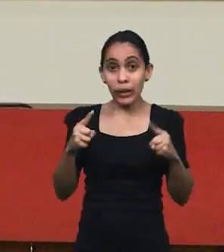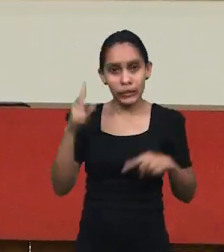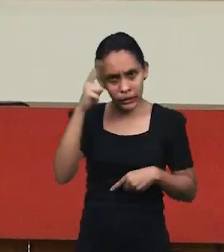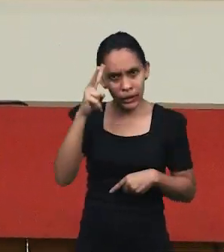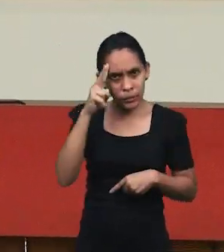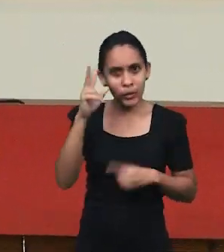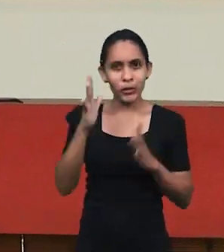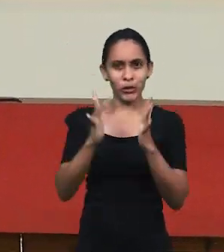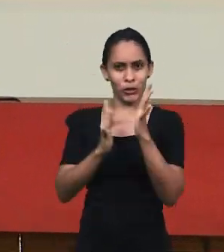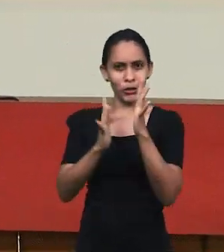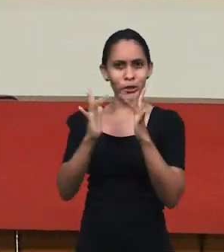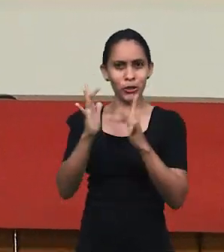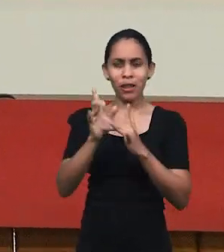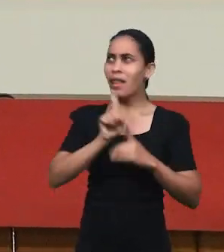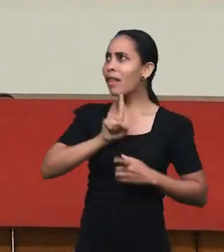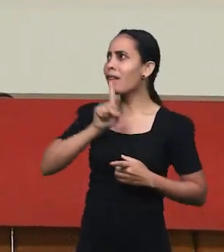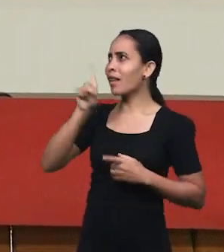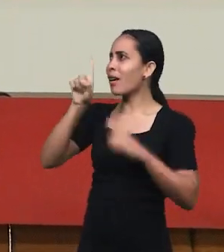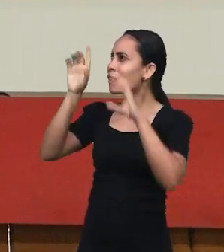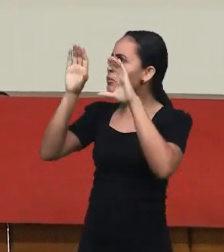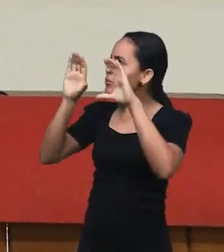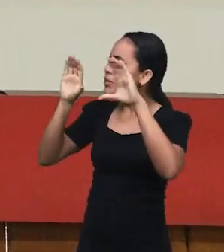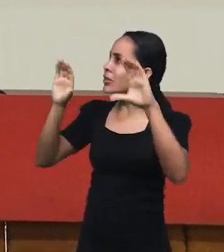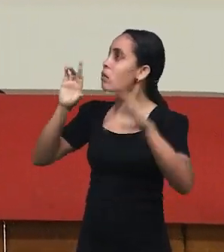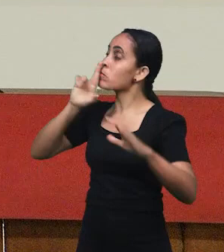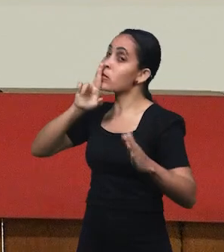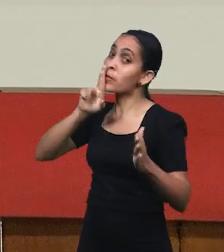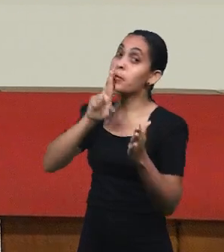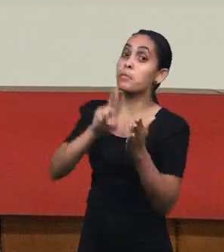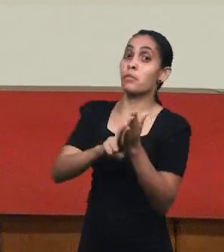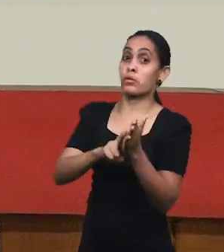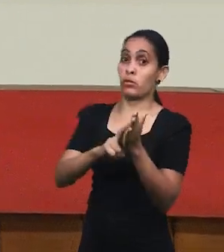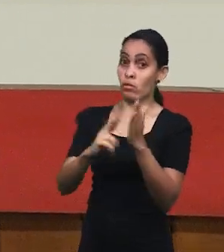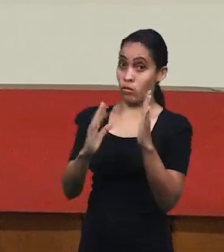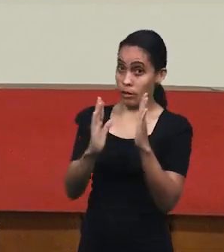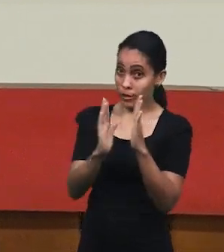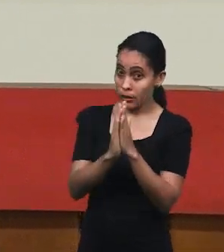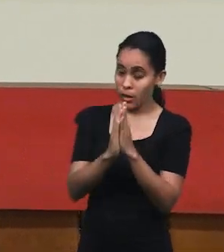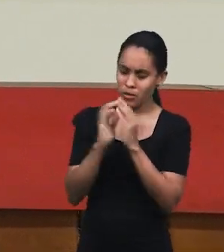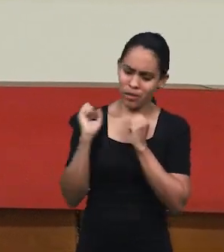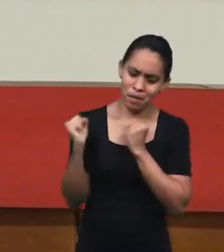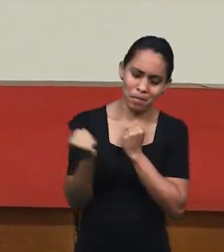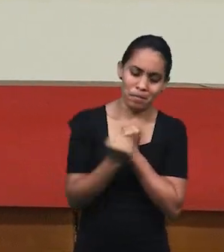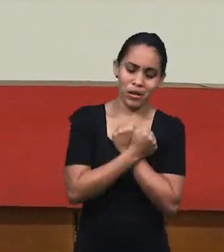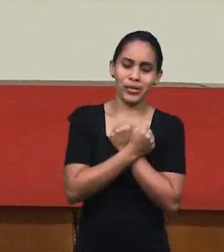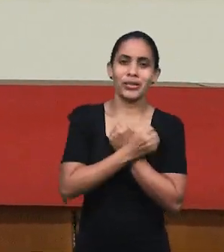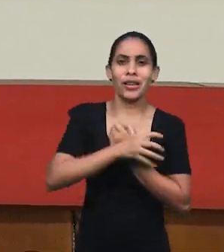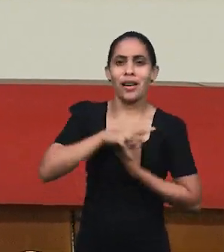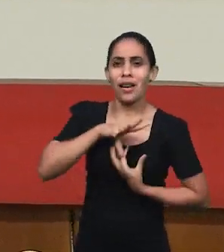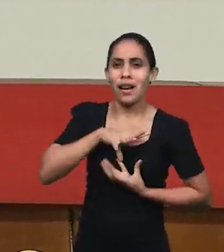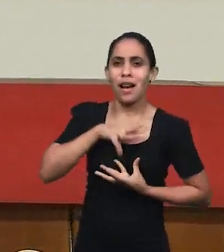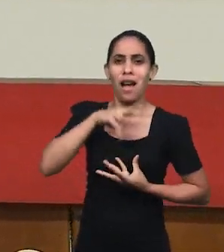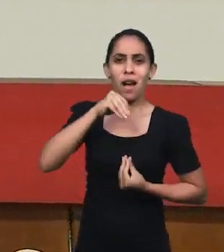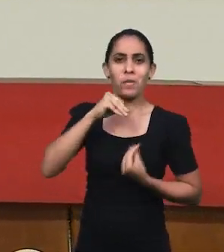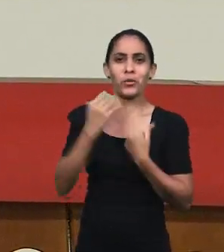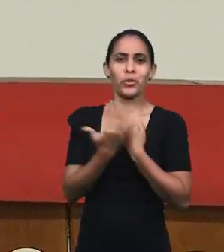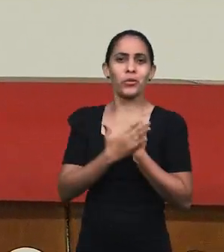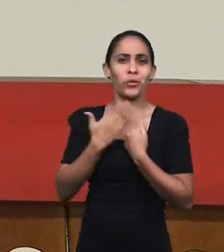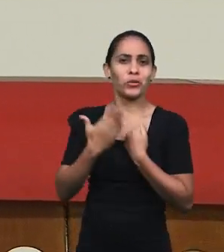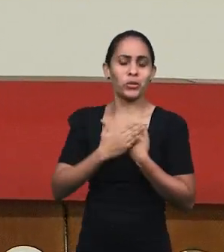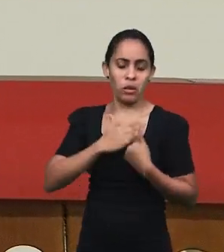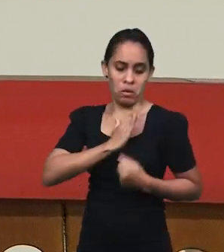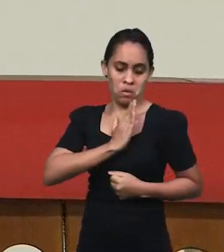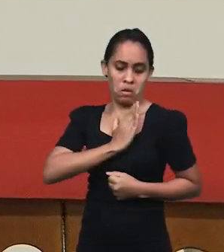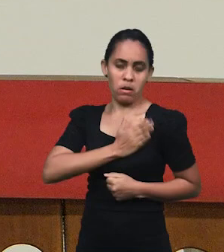lembra, existe um Jesus do céu, que responde orações, que abraça a alma,